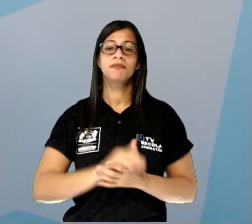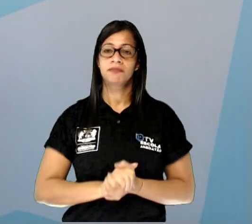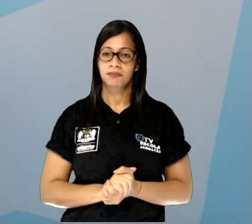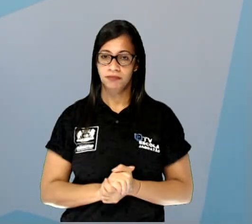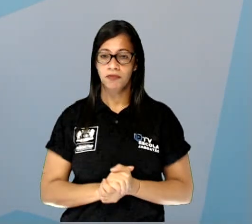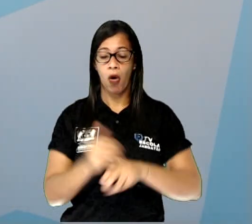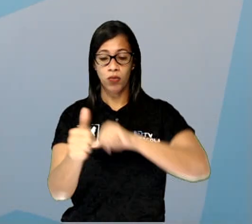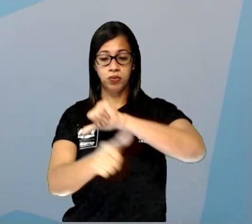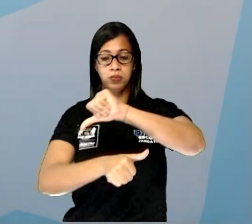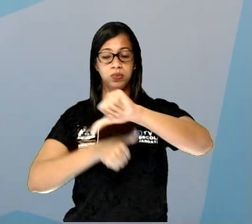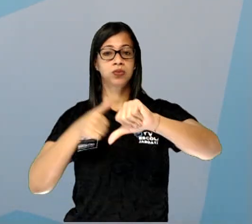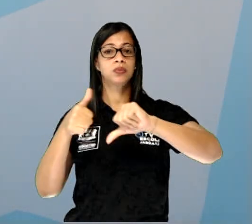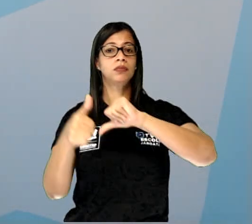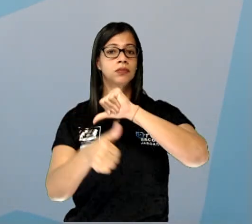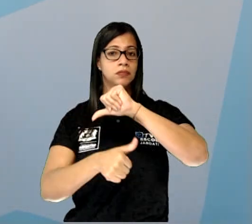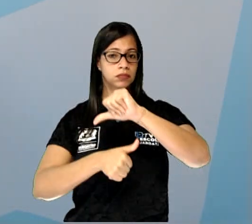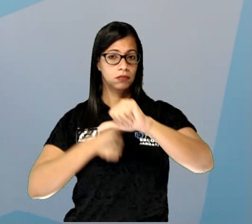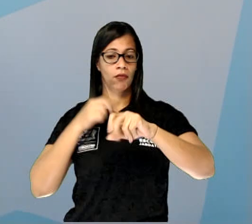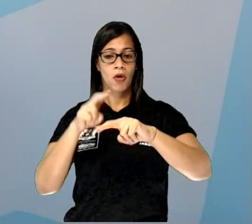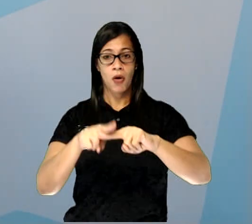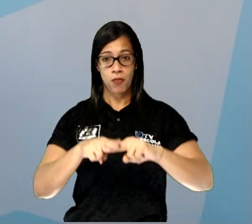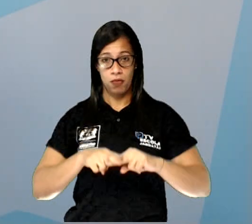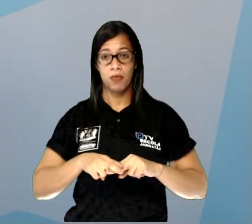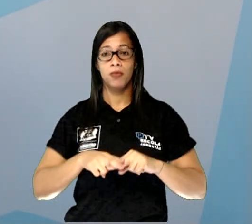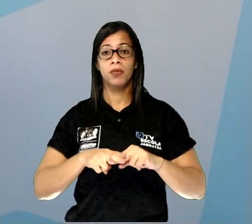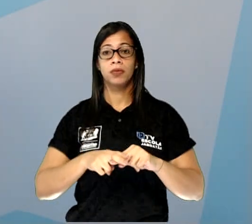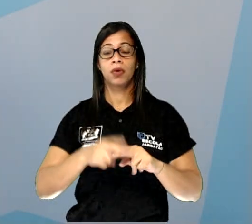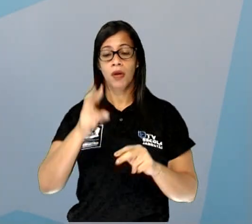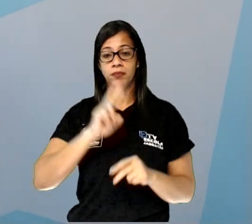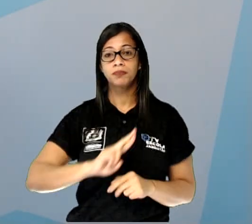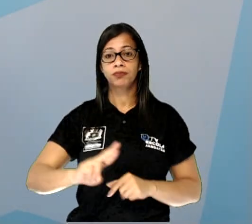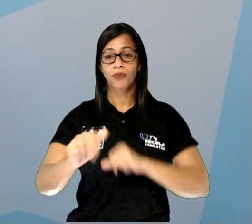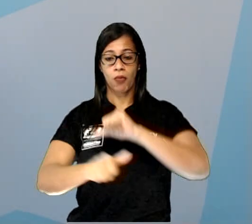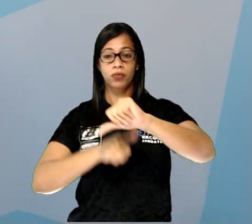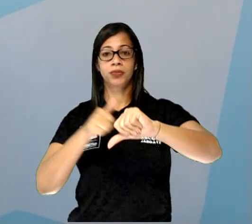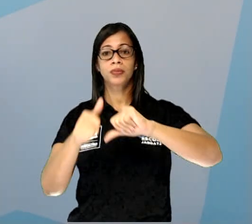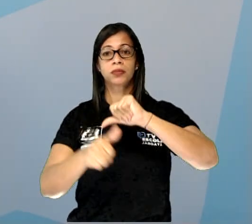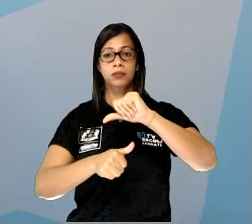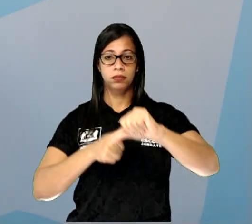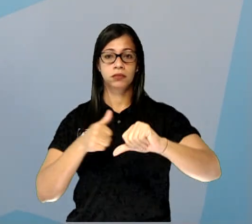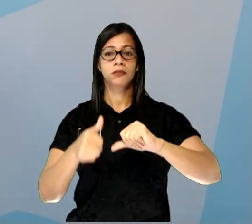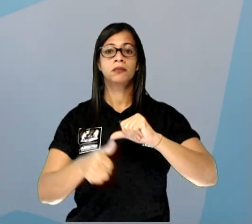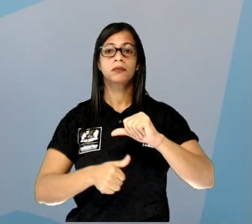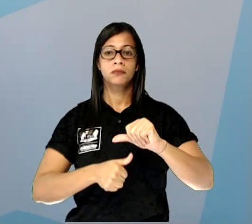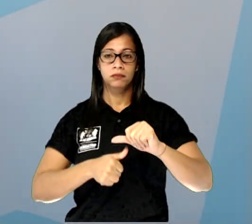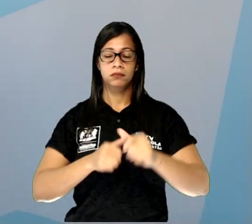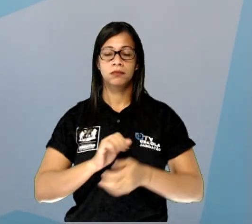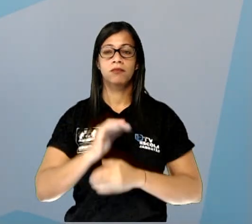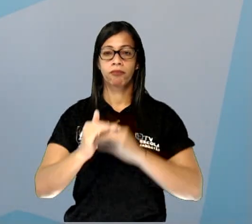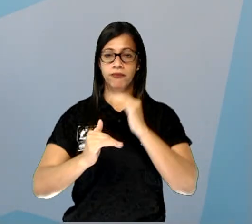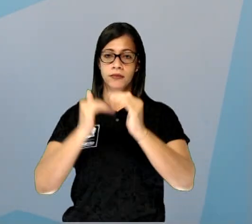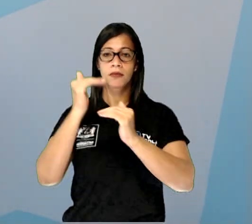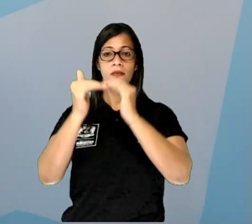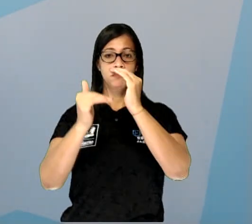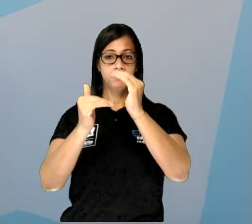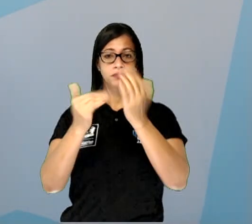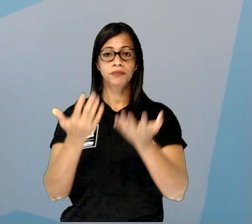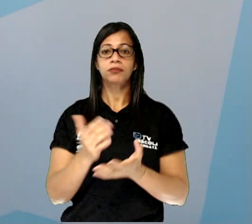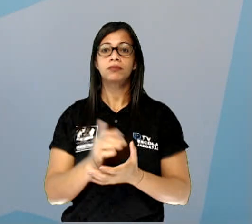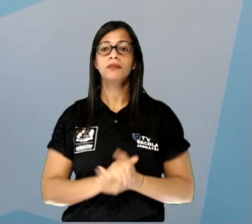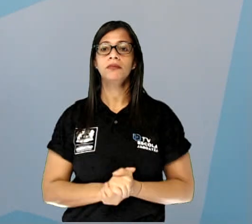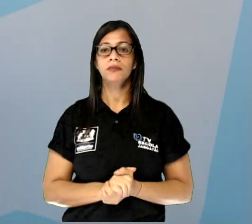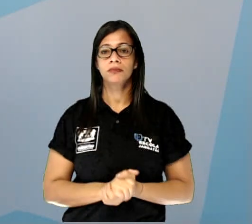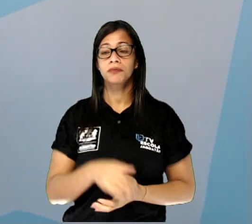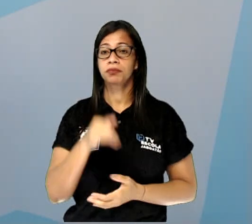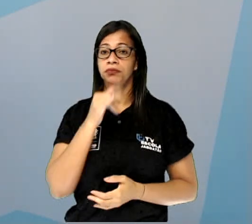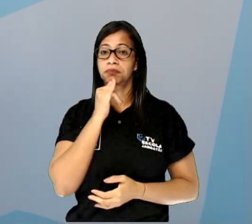graças à Reforma e à Contra-Reforma. Mas a consequência disso foram os avanços e os desdobramentos políticos, como, por exemplo, o que